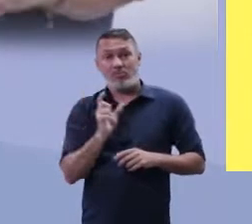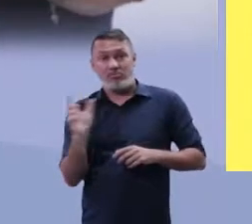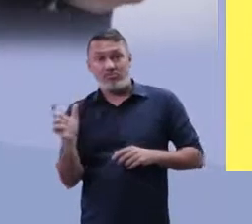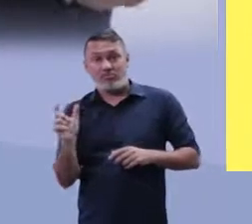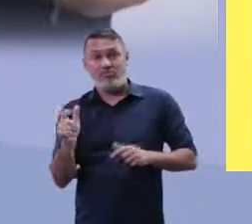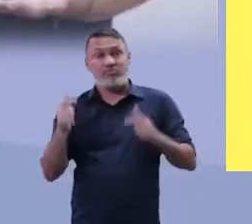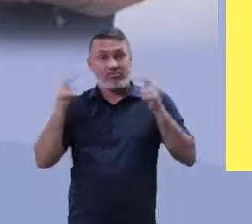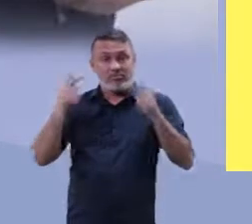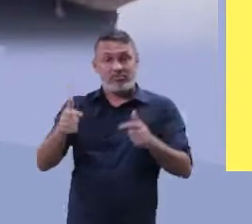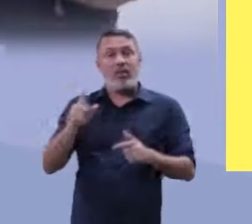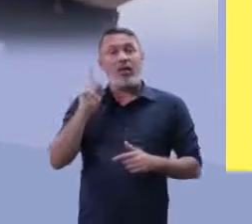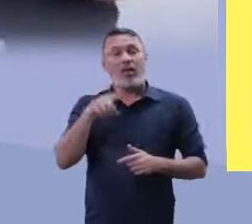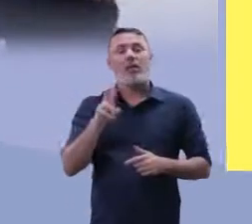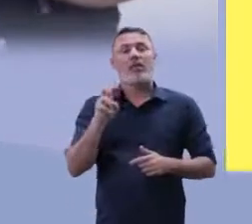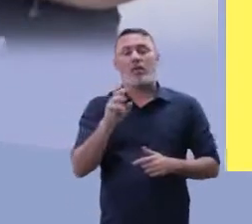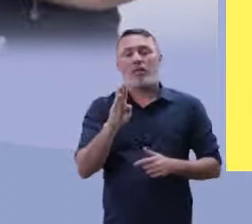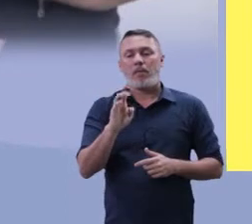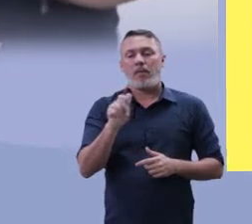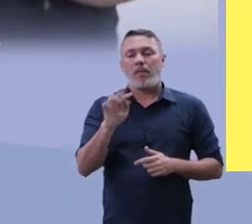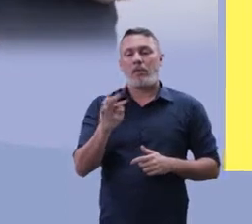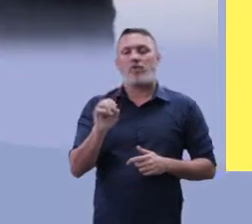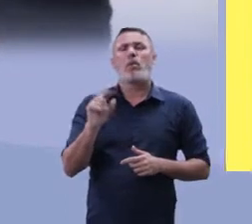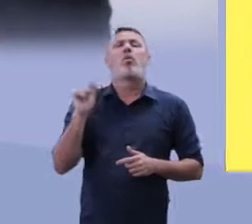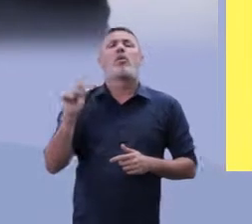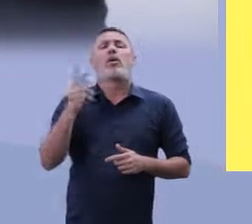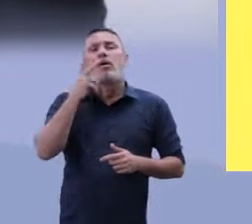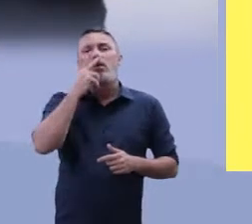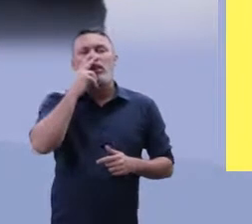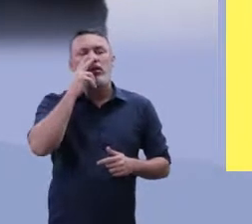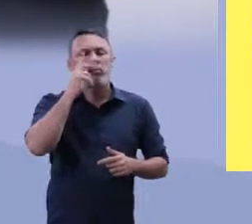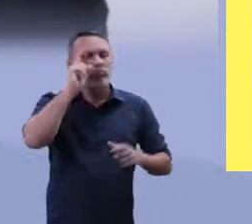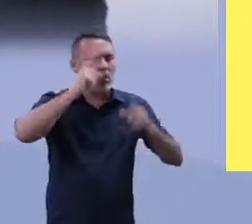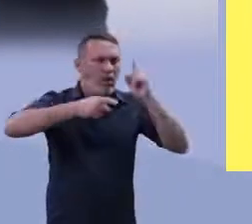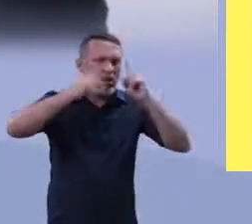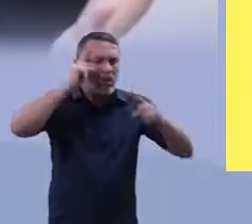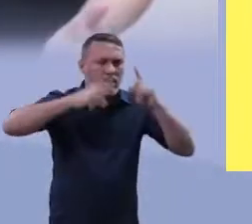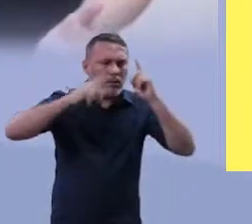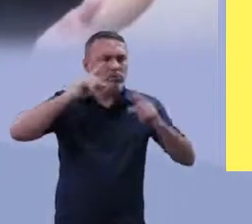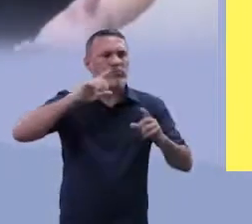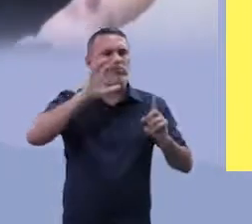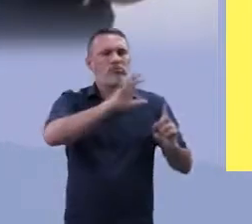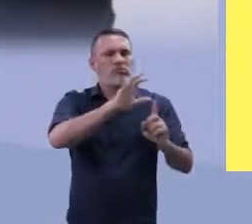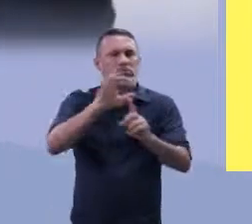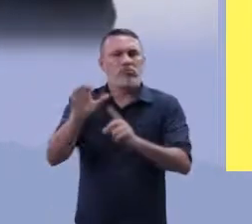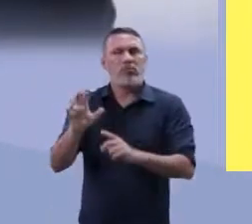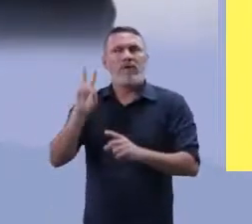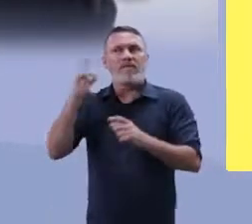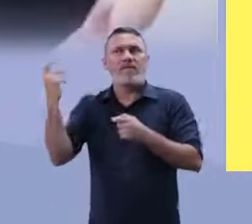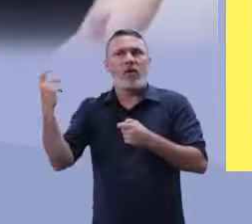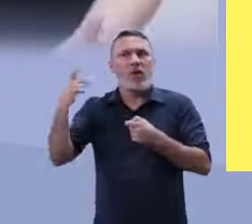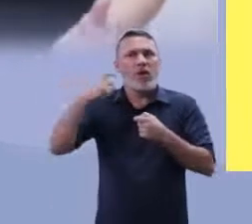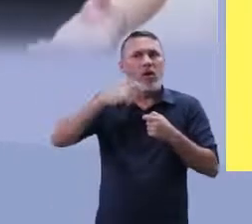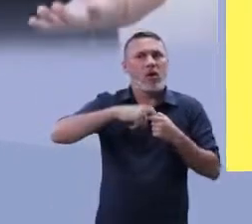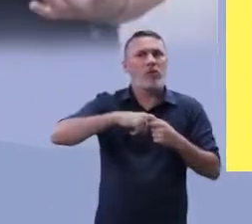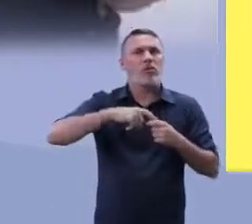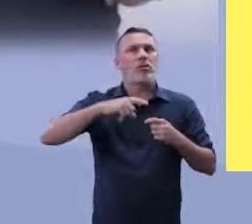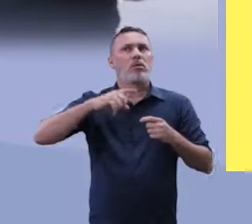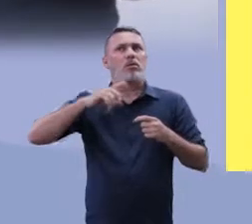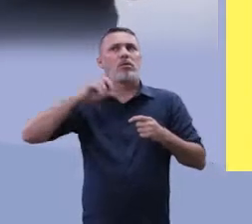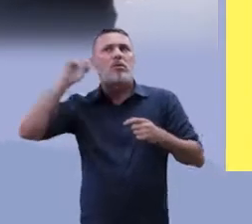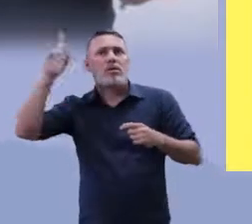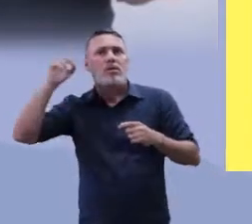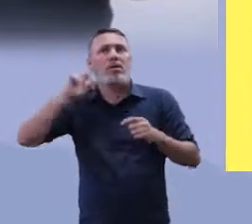era chamado de Beato. Esse Beato pregava para as pessoas a chegada do Messias, o retorno do